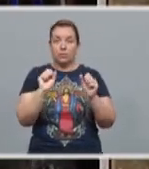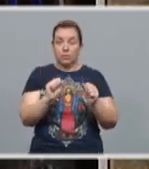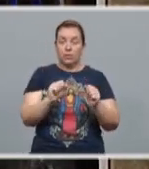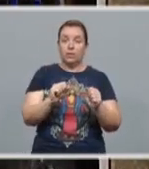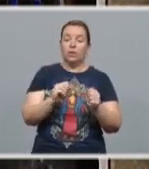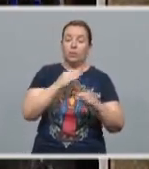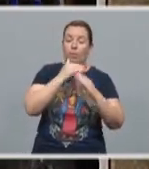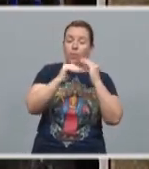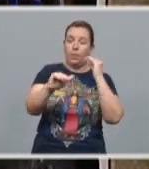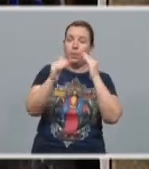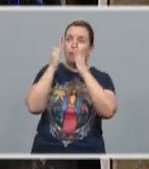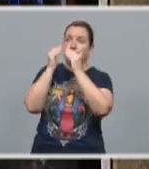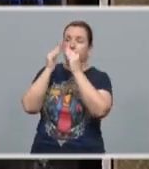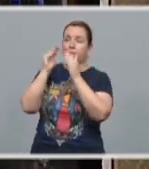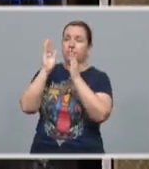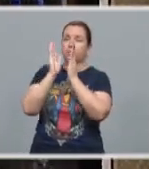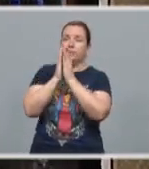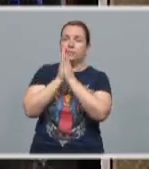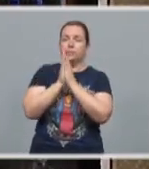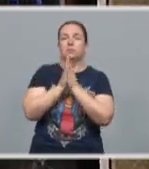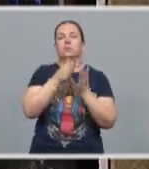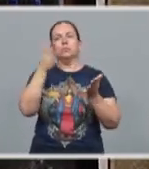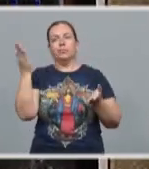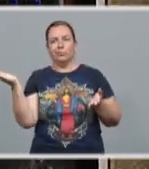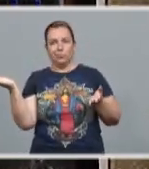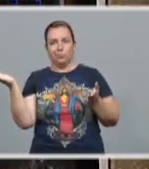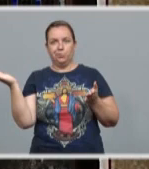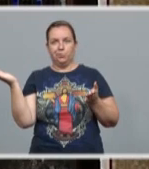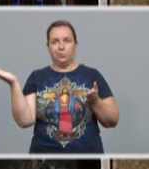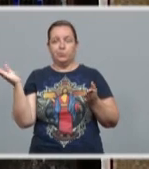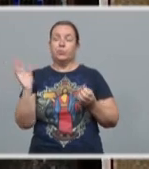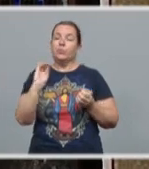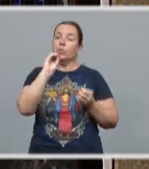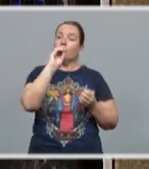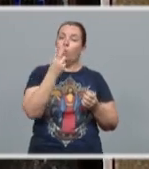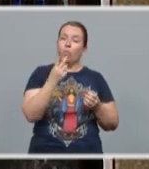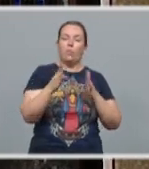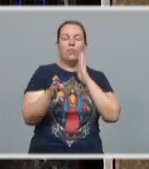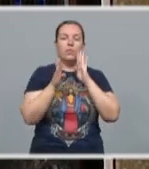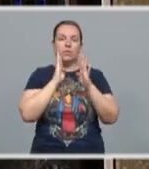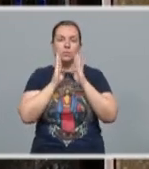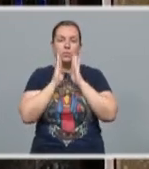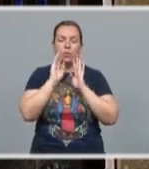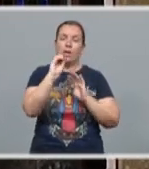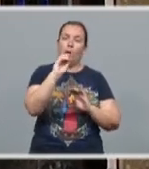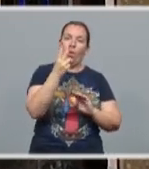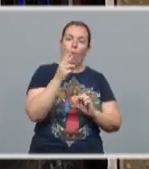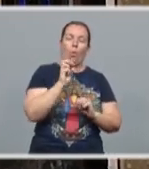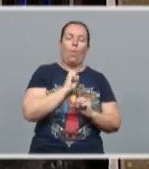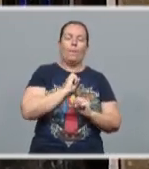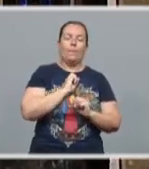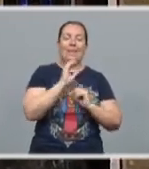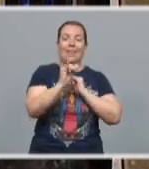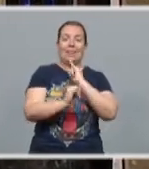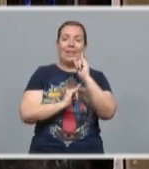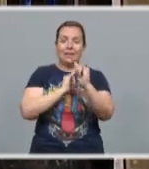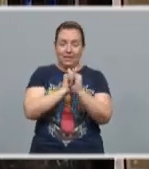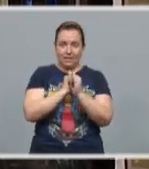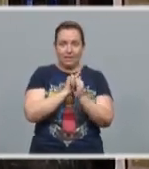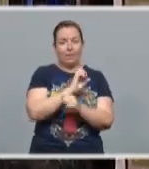pedido de oração. 0 operadora 41 3221